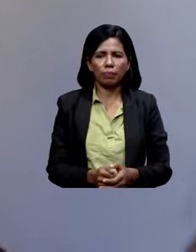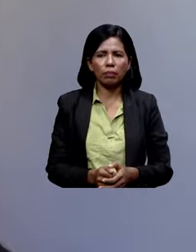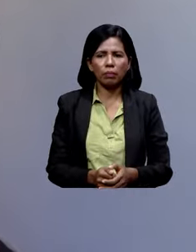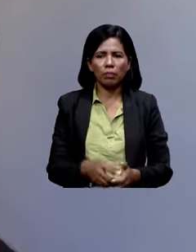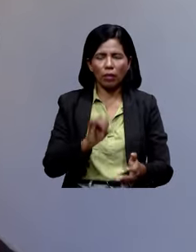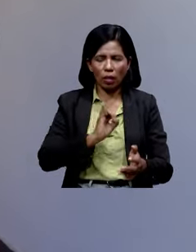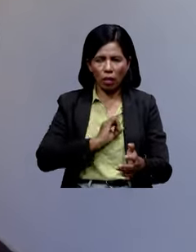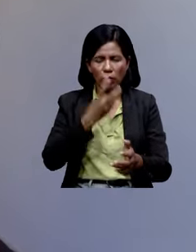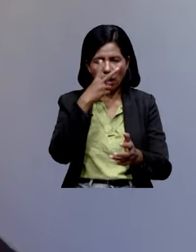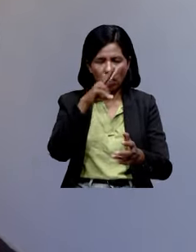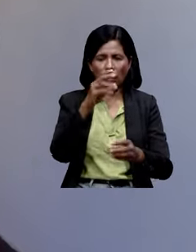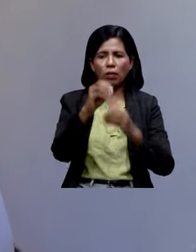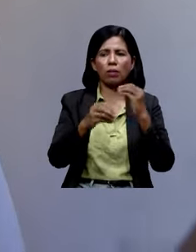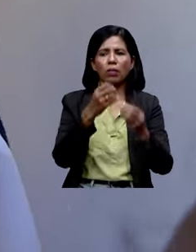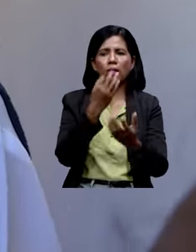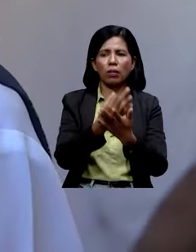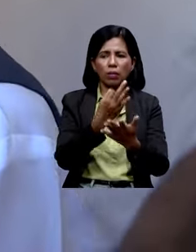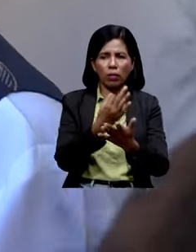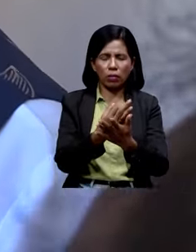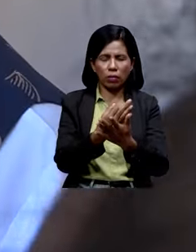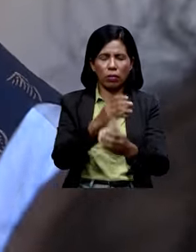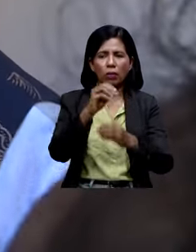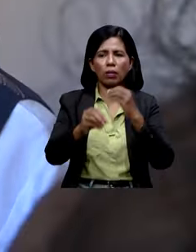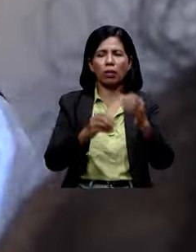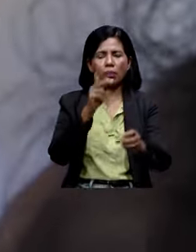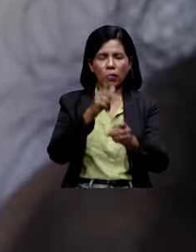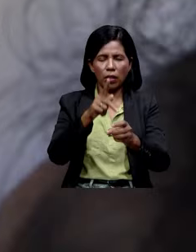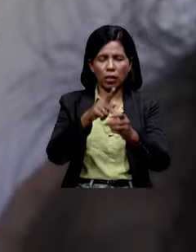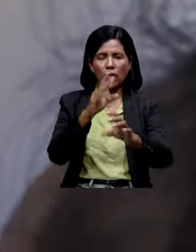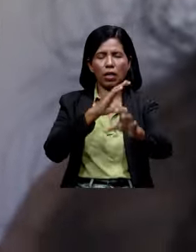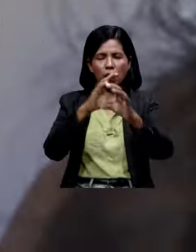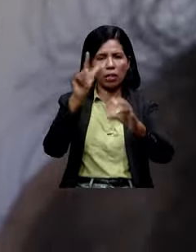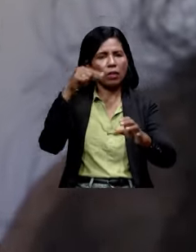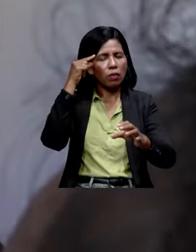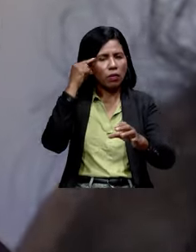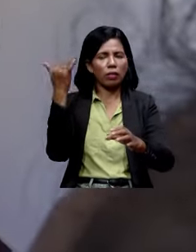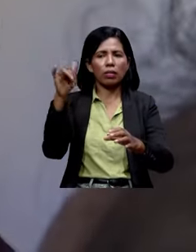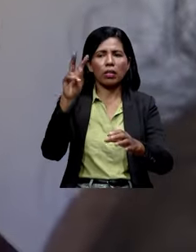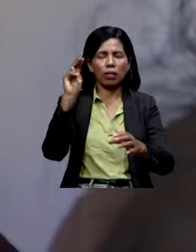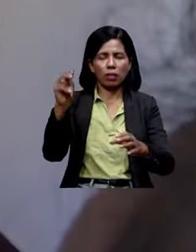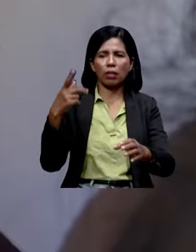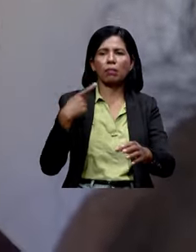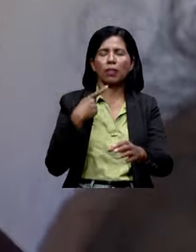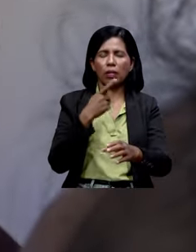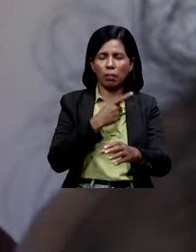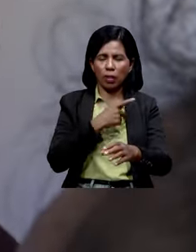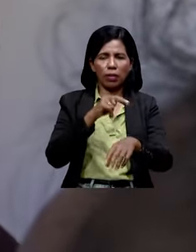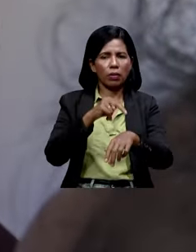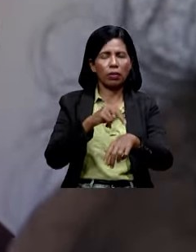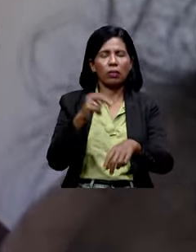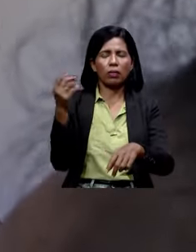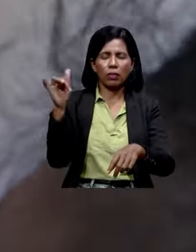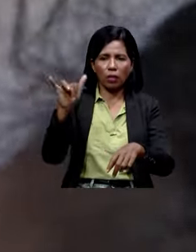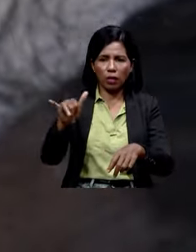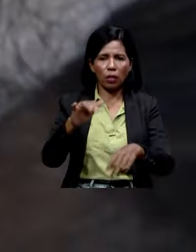ao ser o orçamento da combustível, da carreta, governo saniano, parlamento saniano, guatané